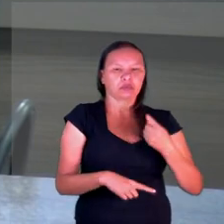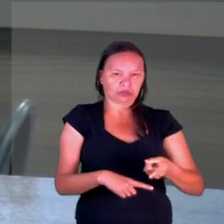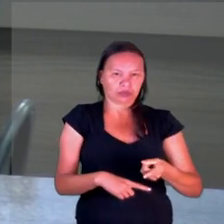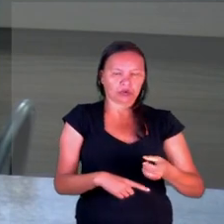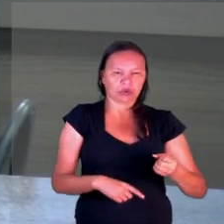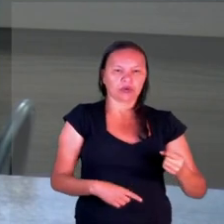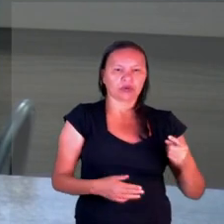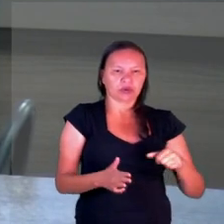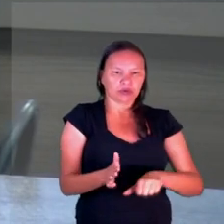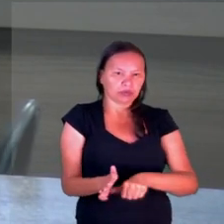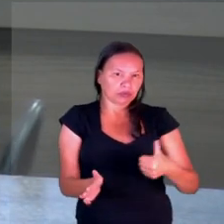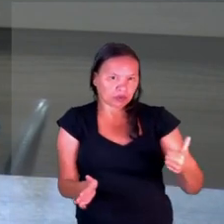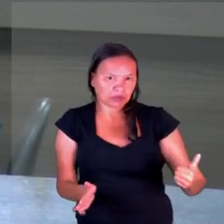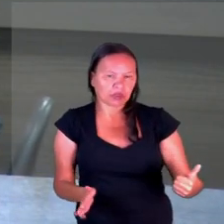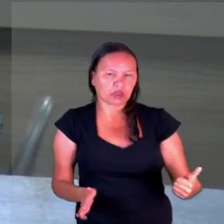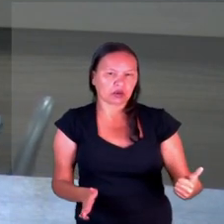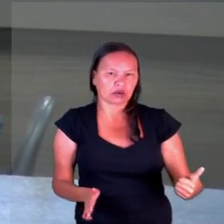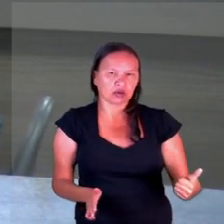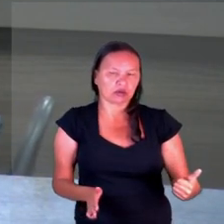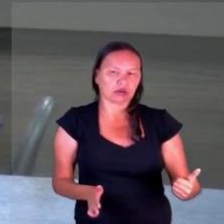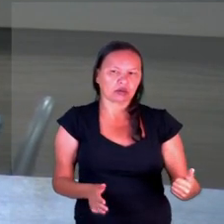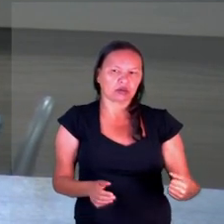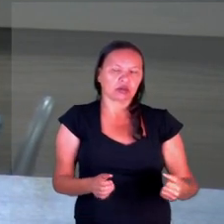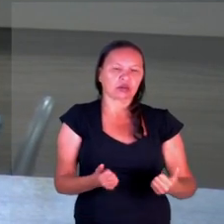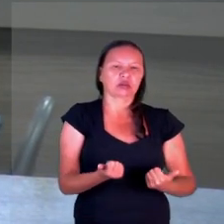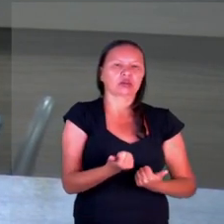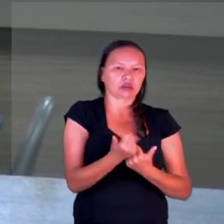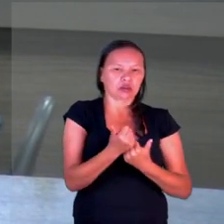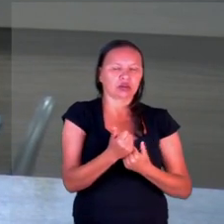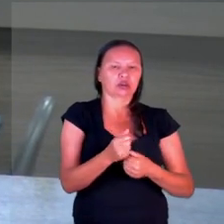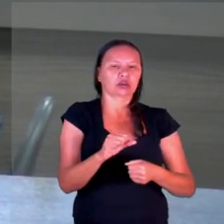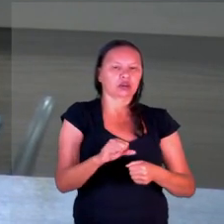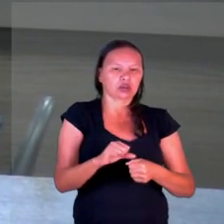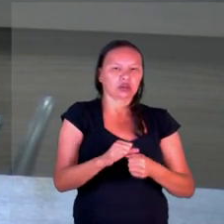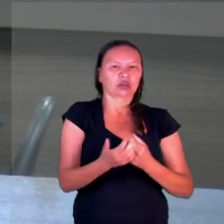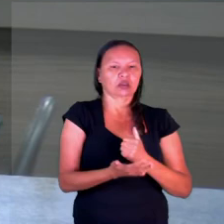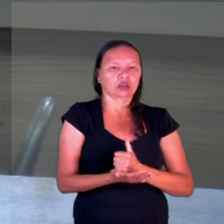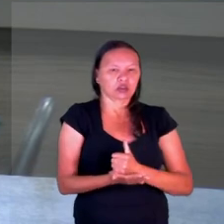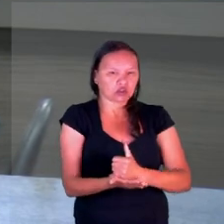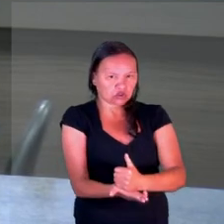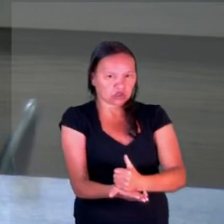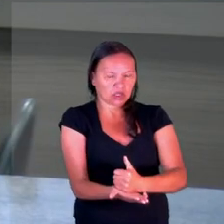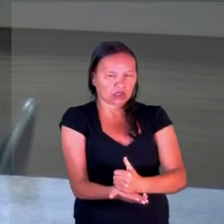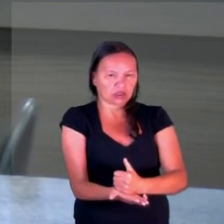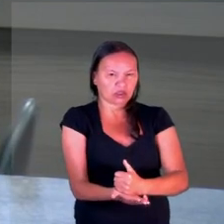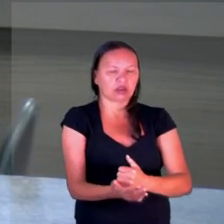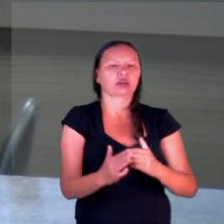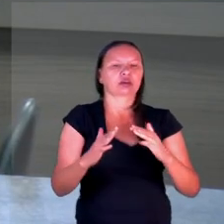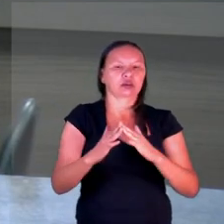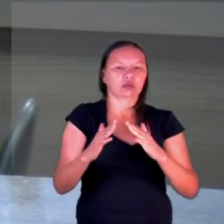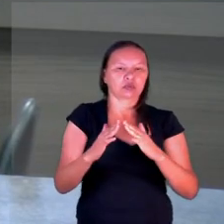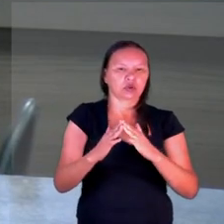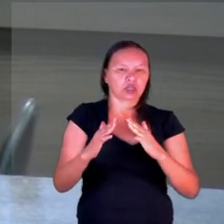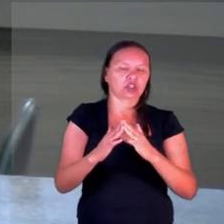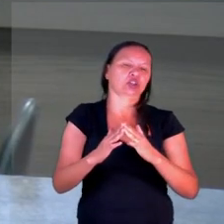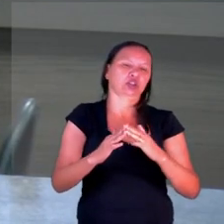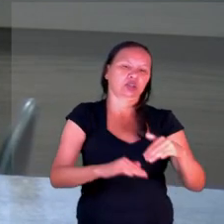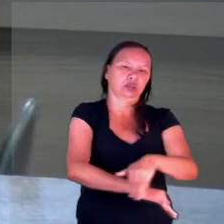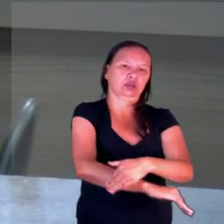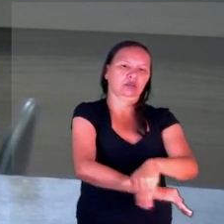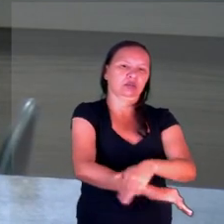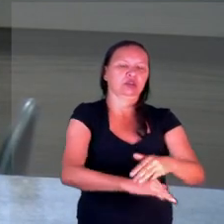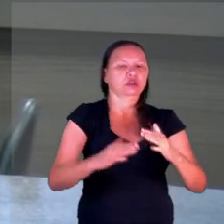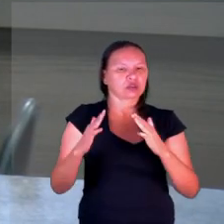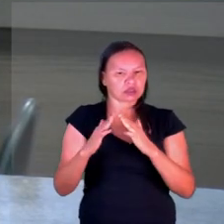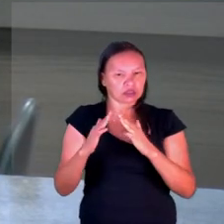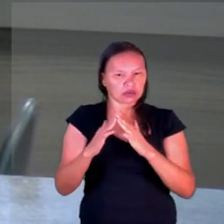primeiro na verdade de garantir moradia para essas pessoas né E quando aqui hoje eu vi muitos falando que ao final e